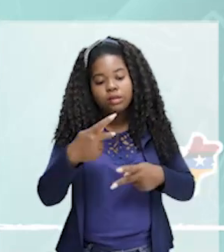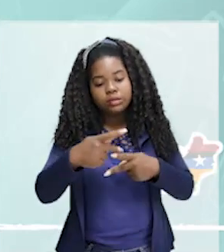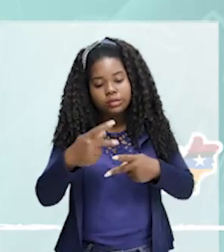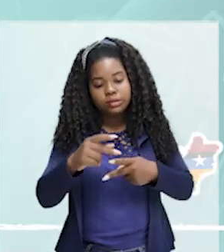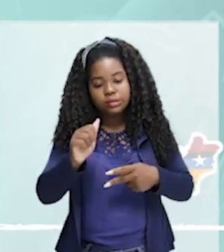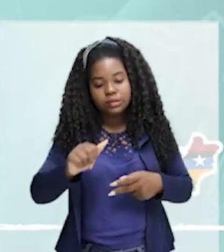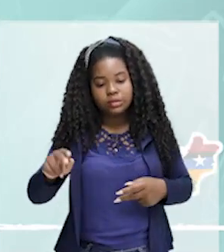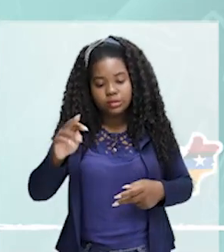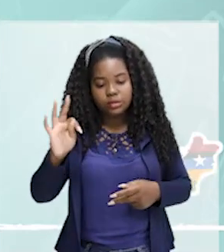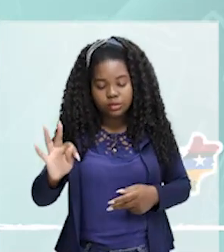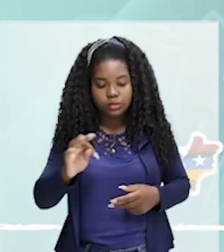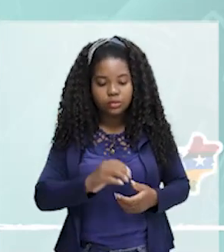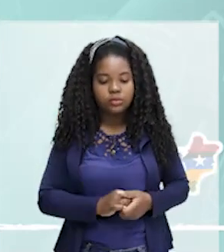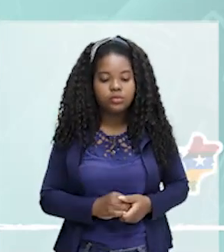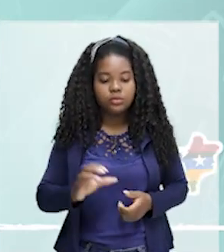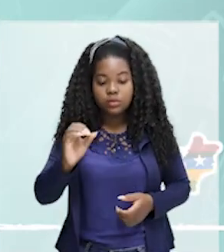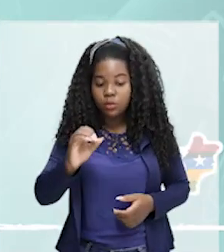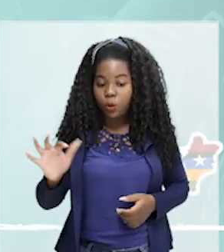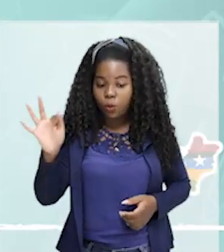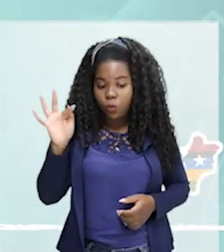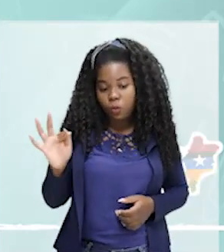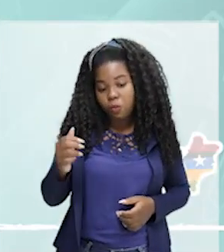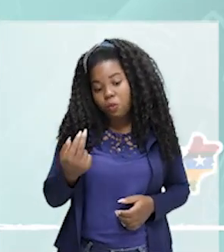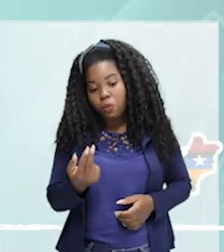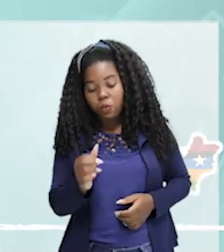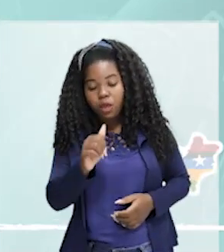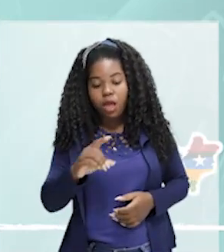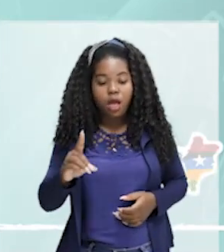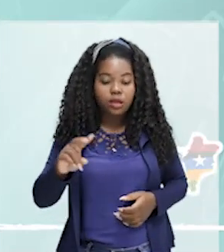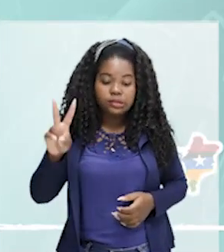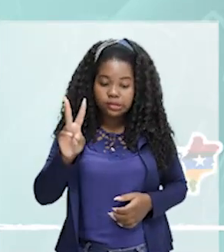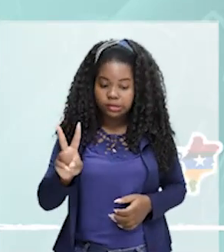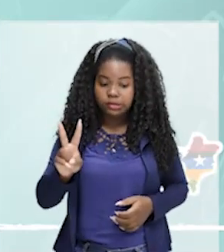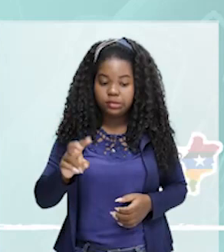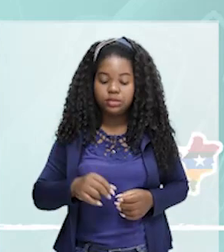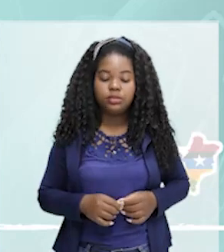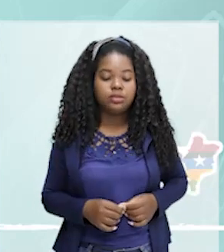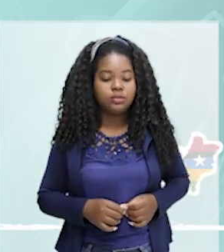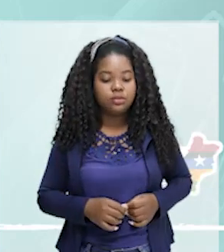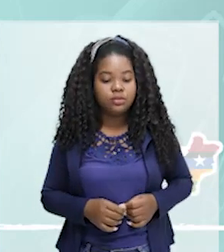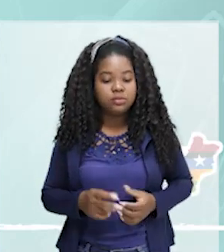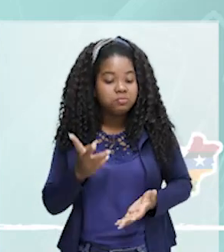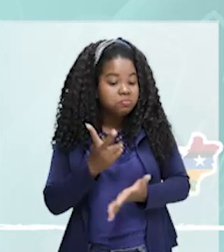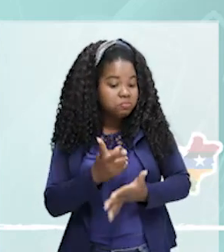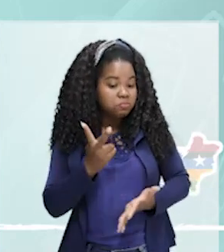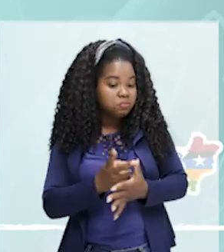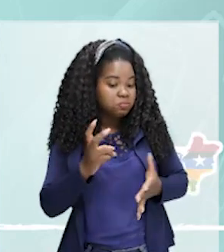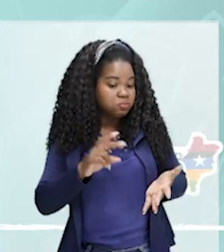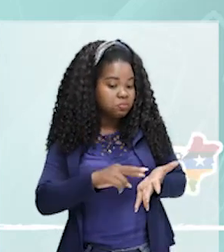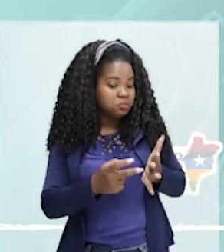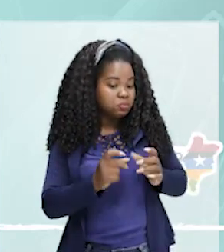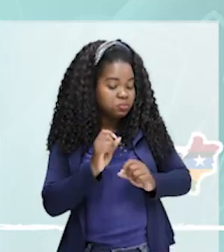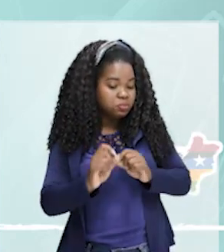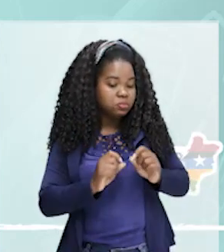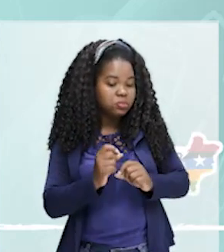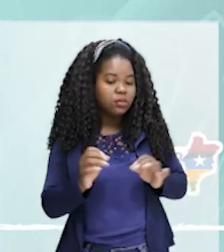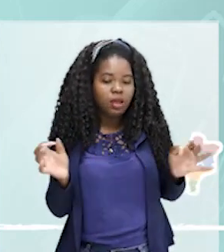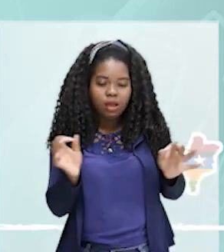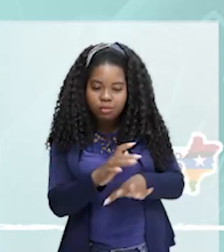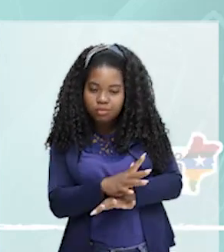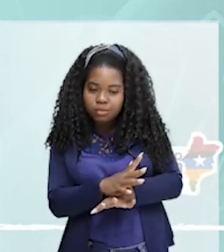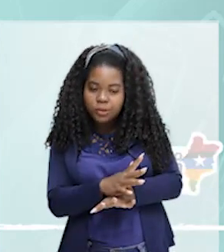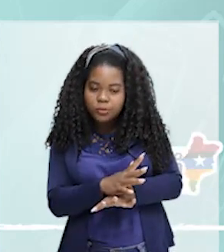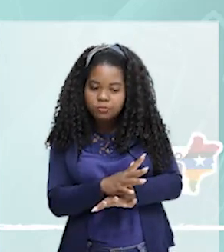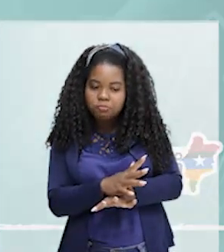out e a preposição of, ou o advérbio out e a preposição of, sempre vai significar acabar alguma